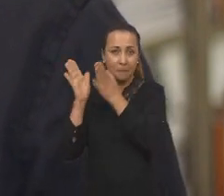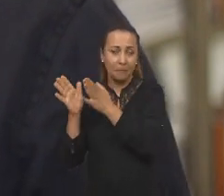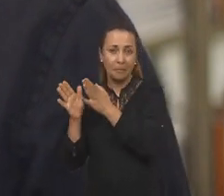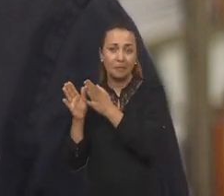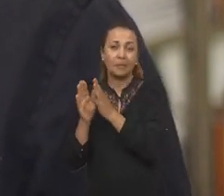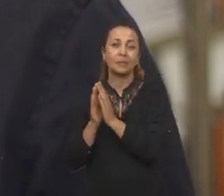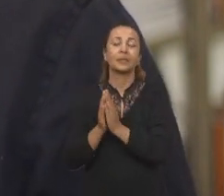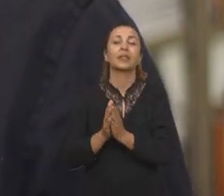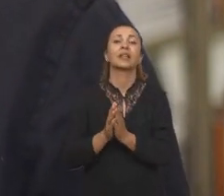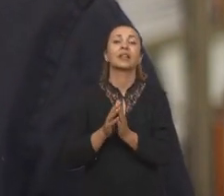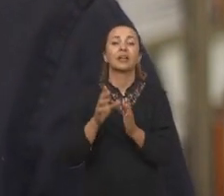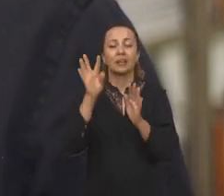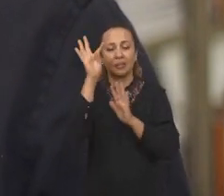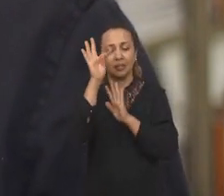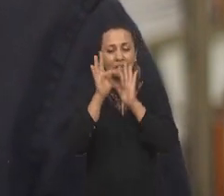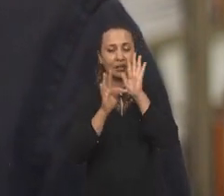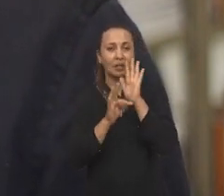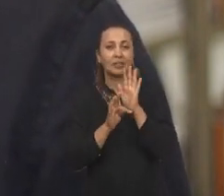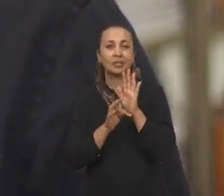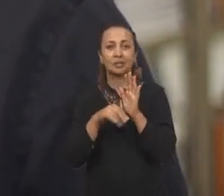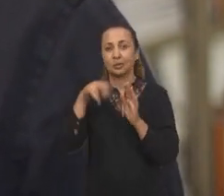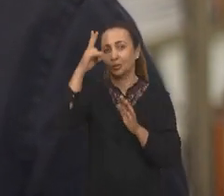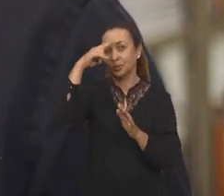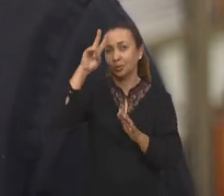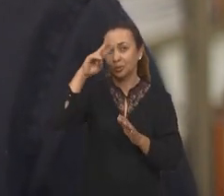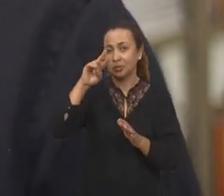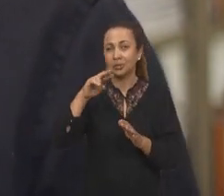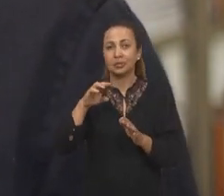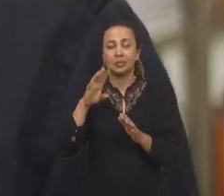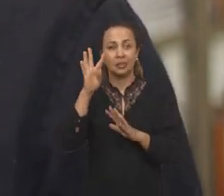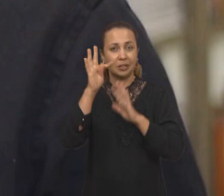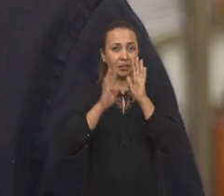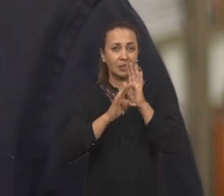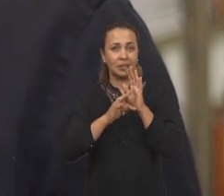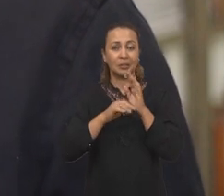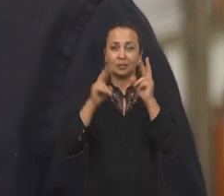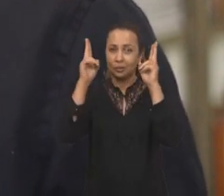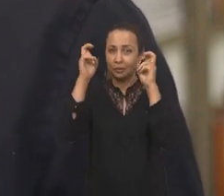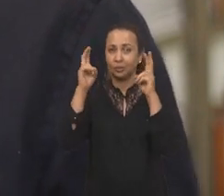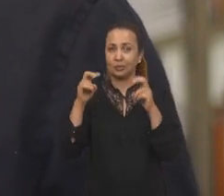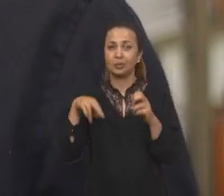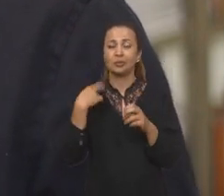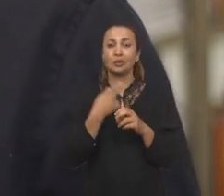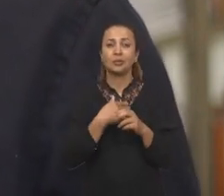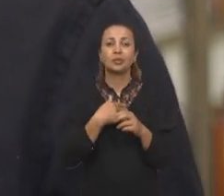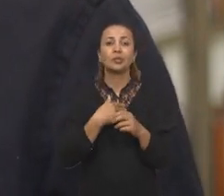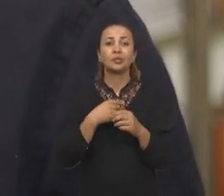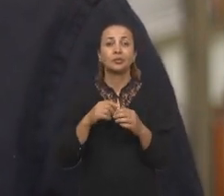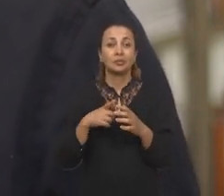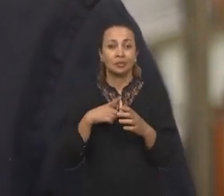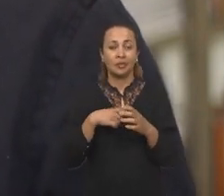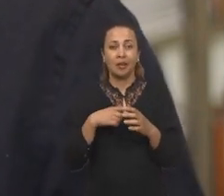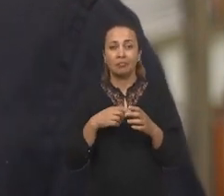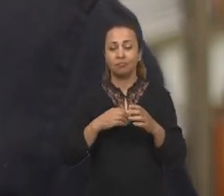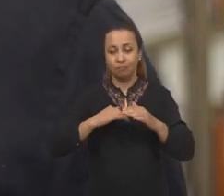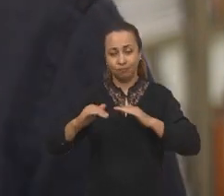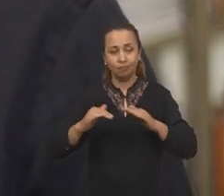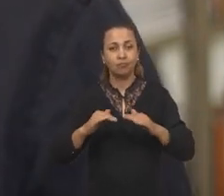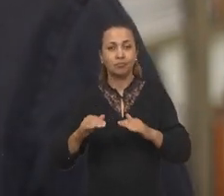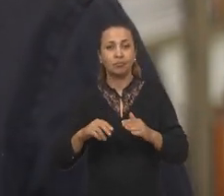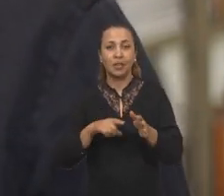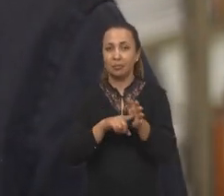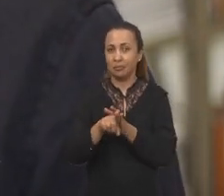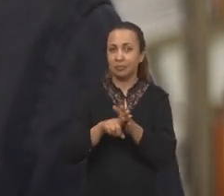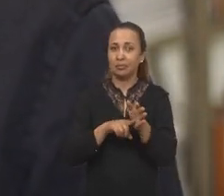trabalhos com textos historiográficos texto teórico e a gente constitui o material de